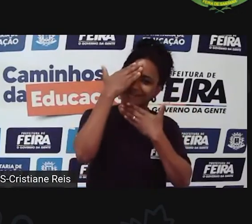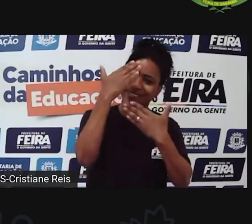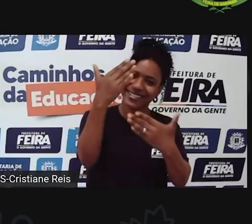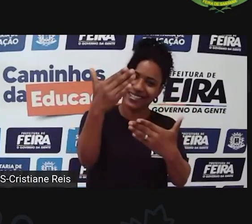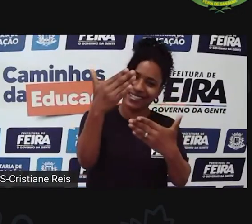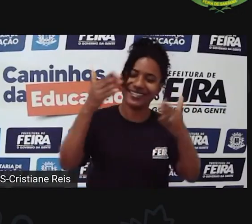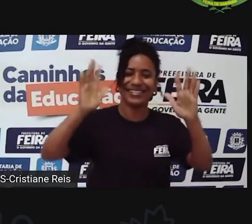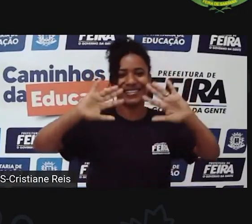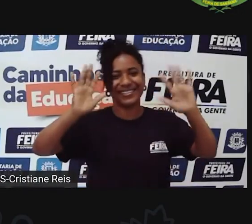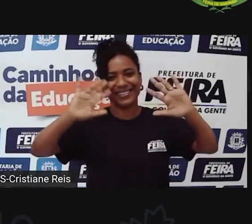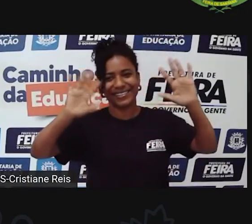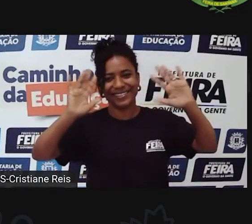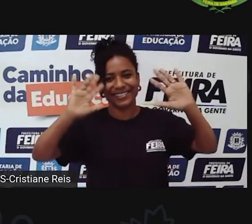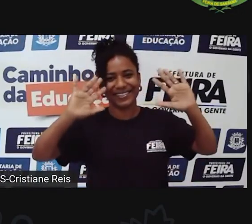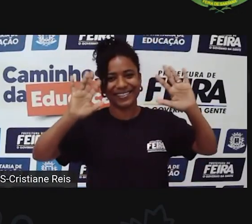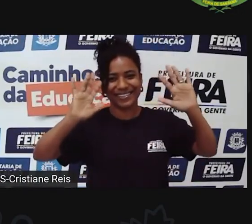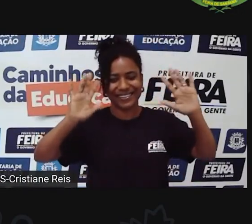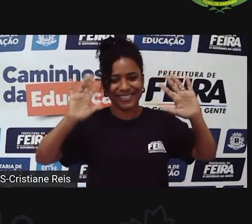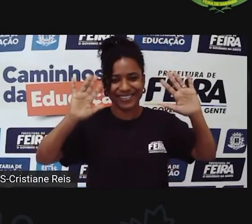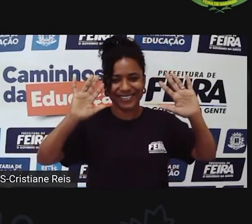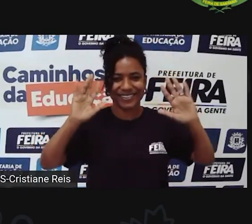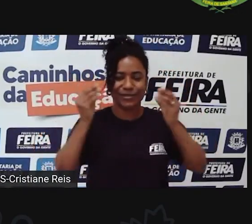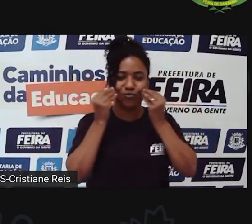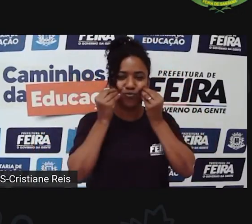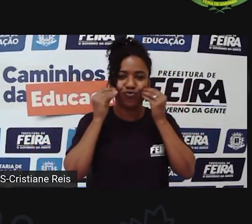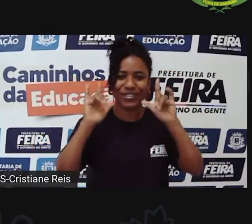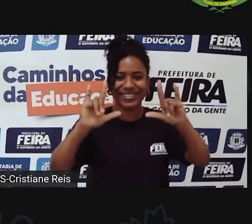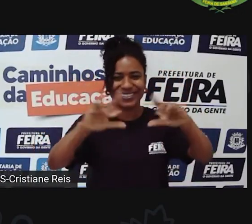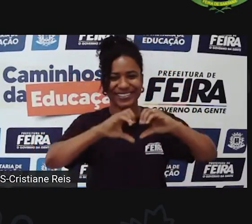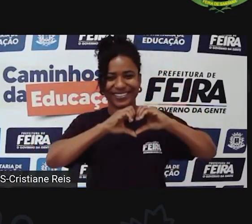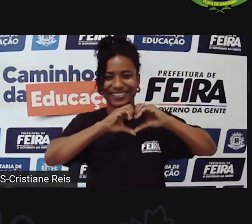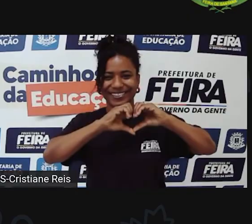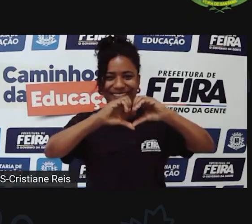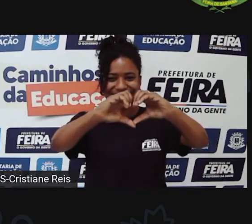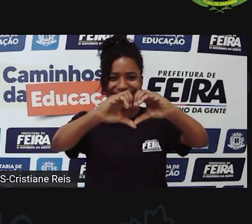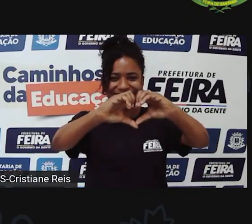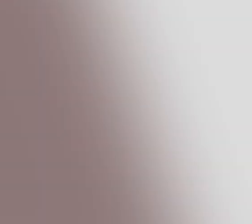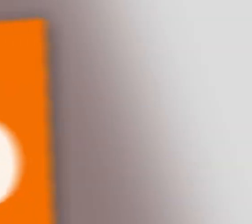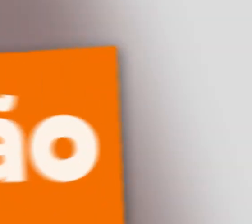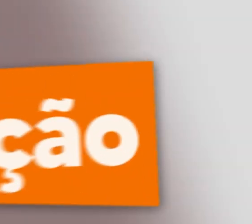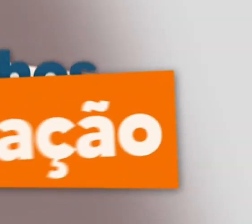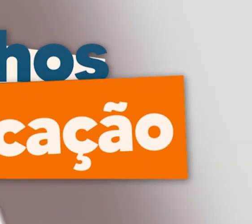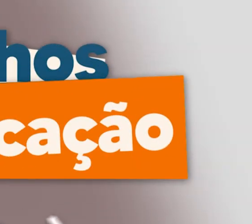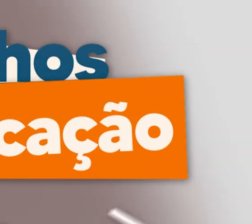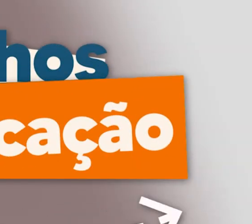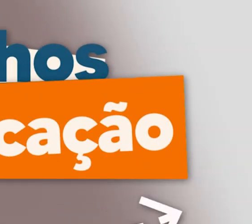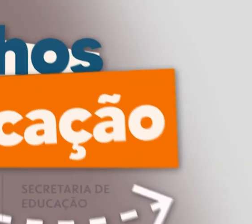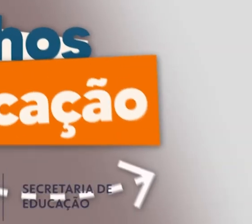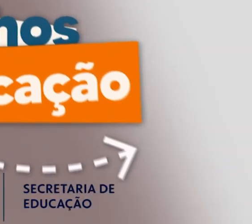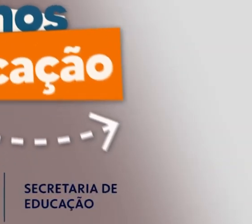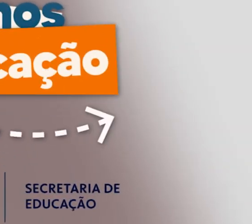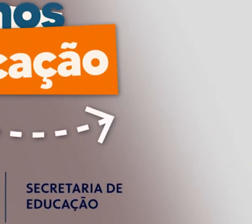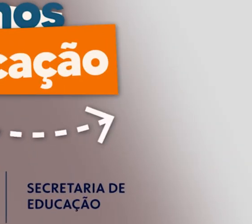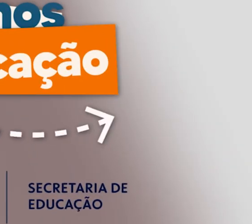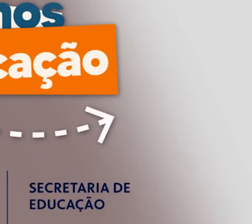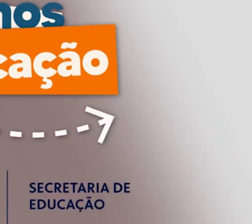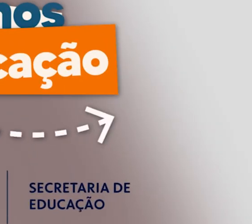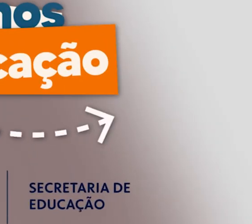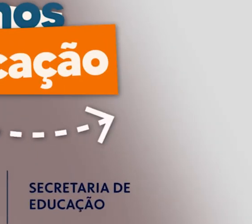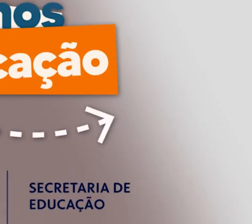aqui com a gente até agora. Beijão no coração de todos. Tchau. Tchau. Tchau.